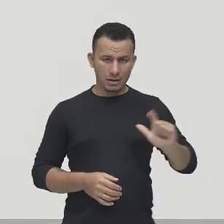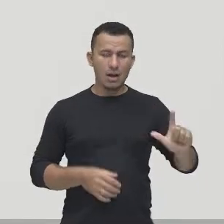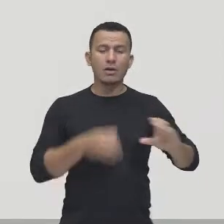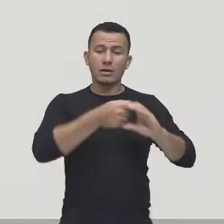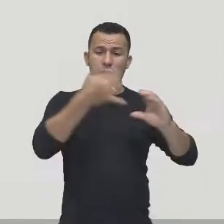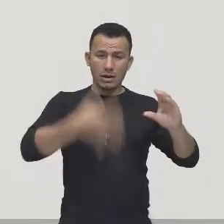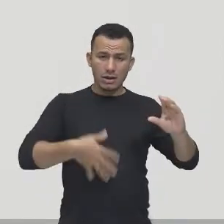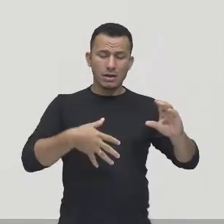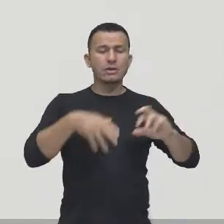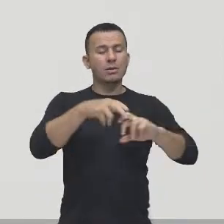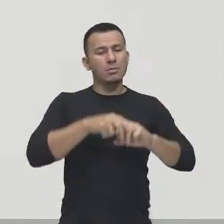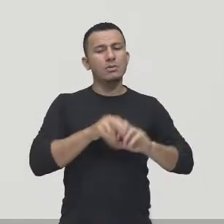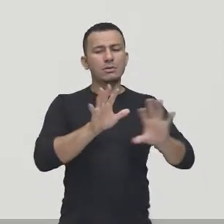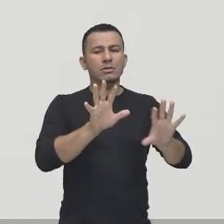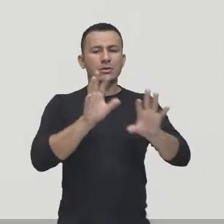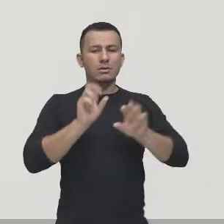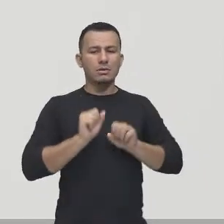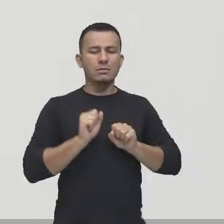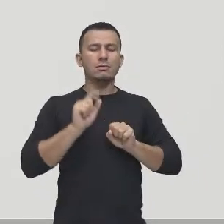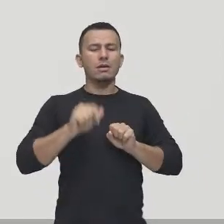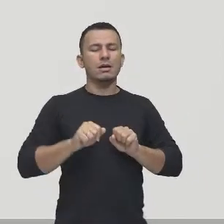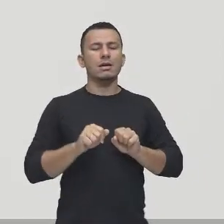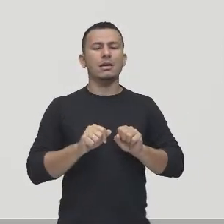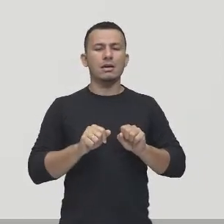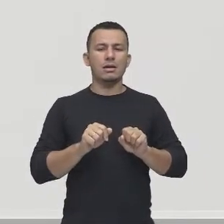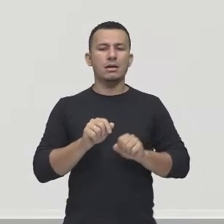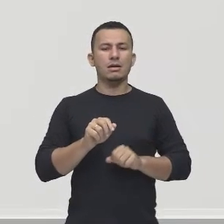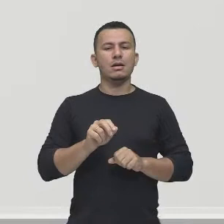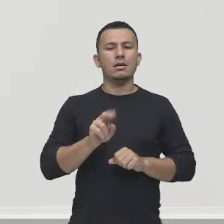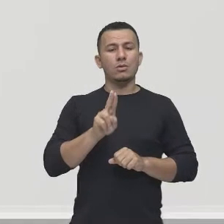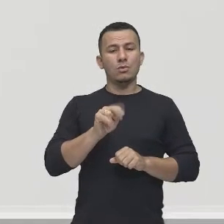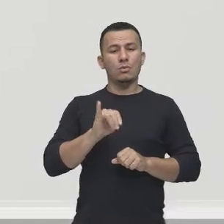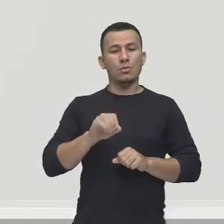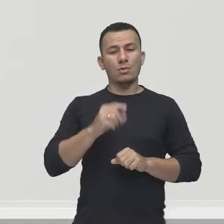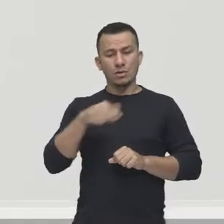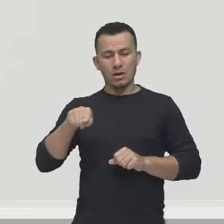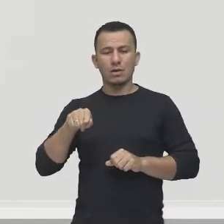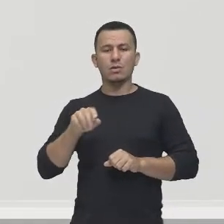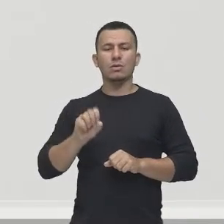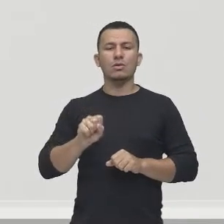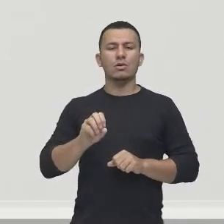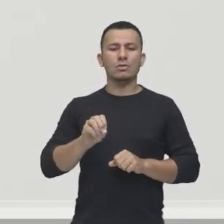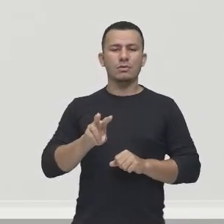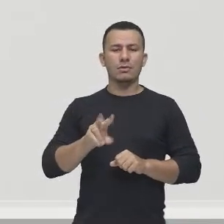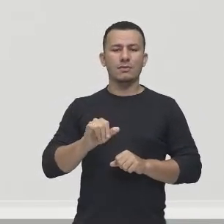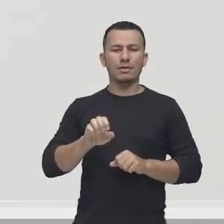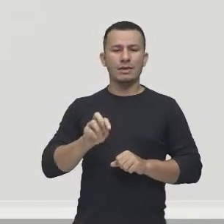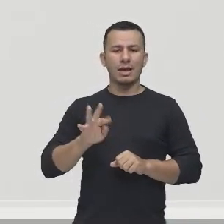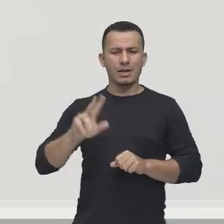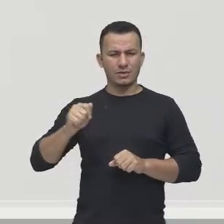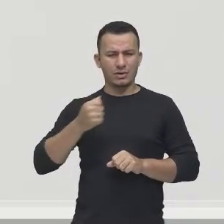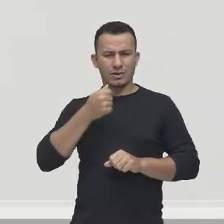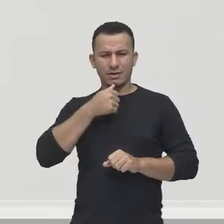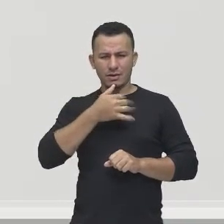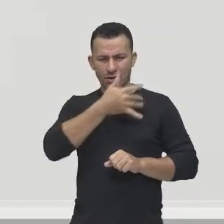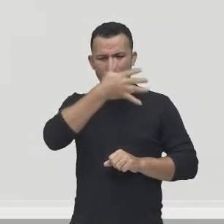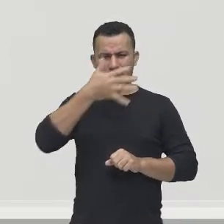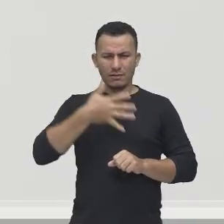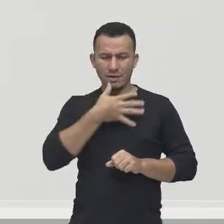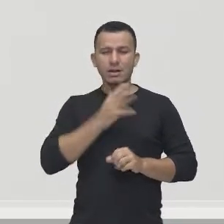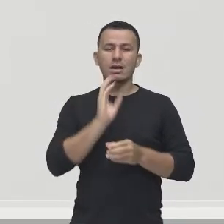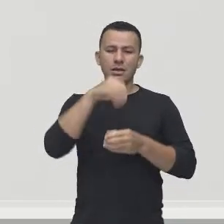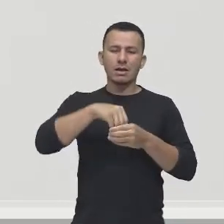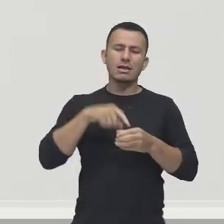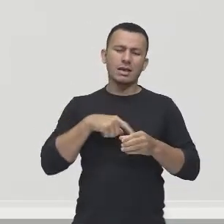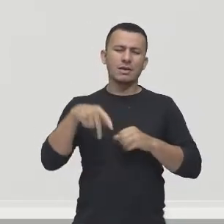relacionado também com a influência da União Soviética, que hoje em dia é Rússia e os outros países da CEI, né? E tudo isso